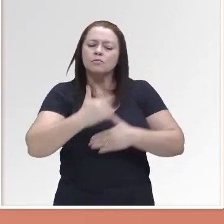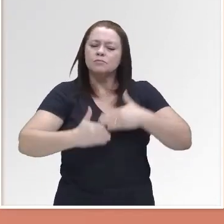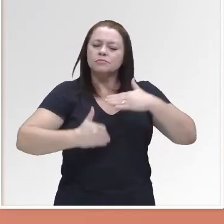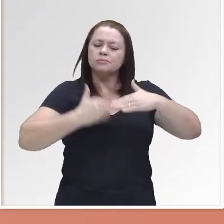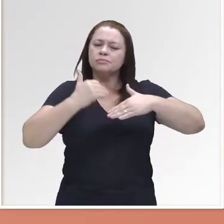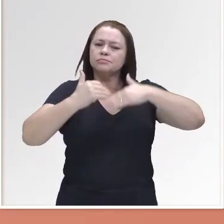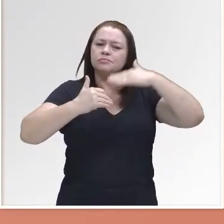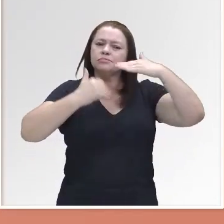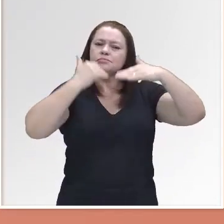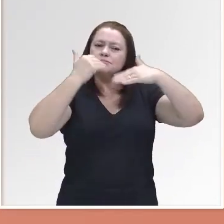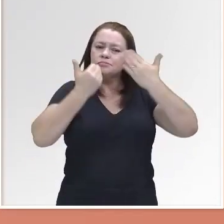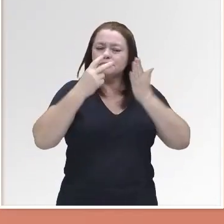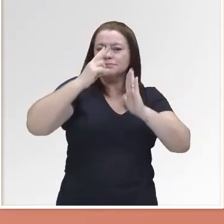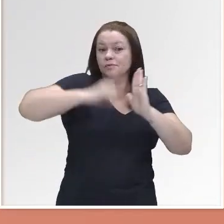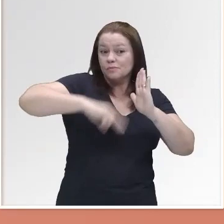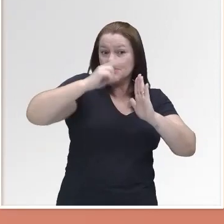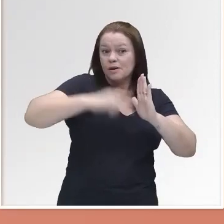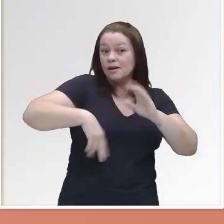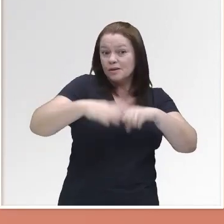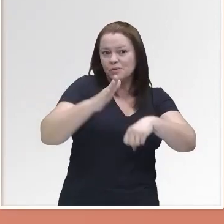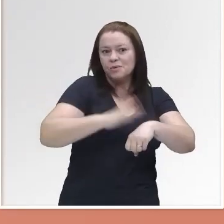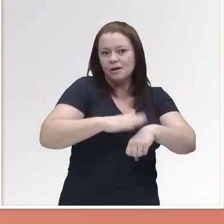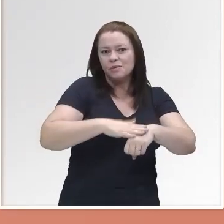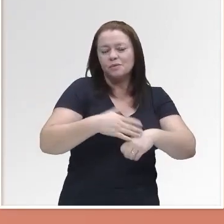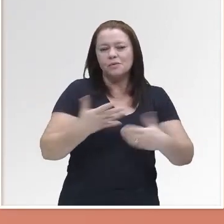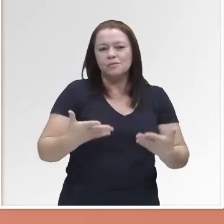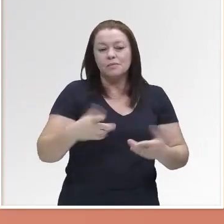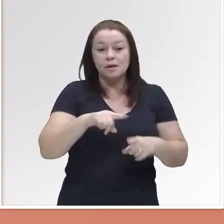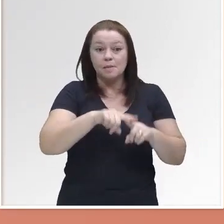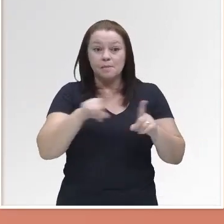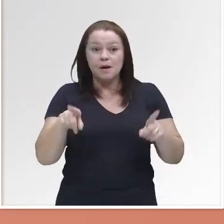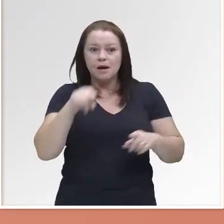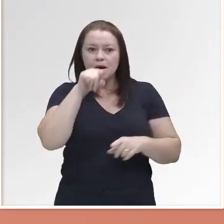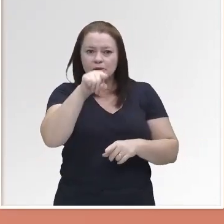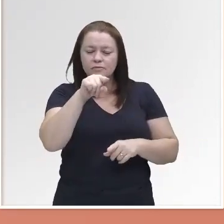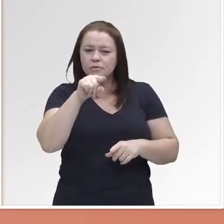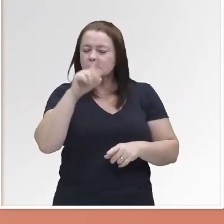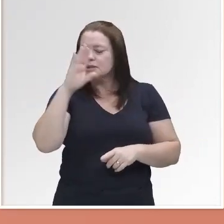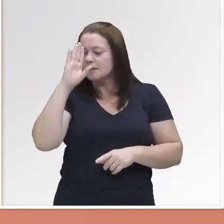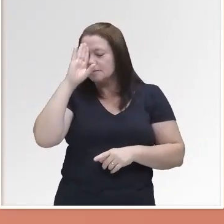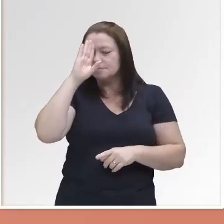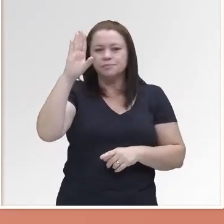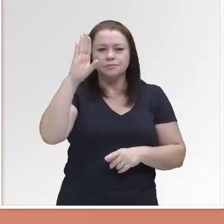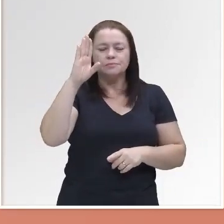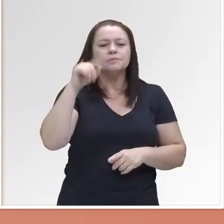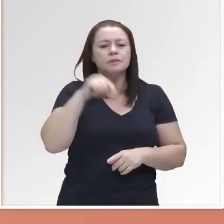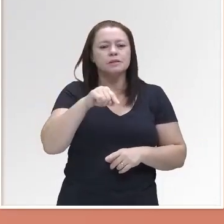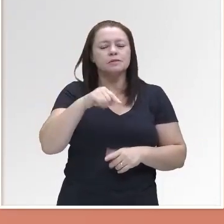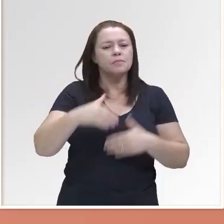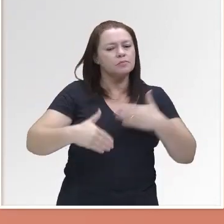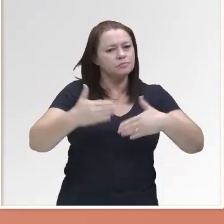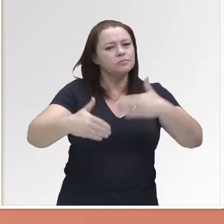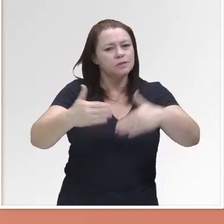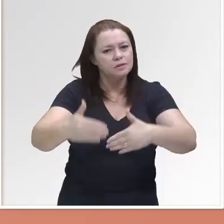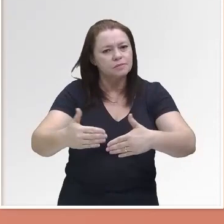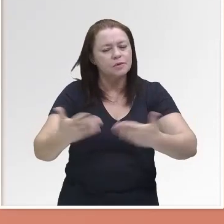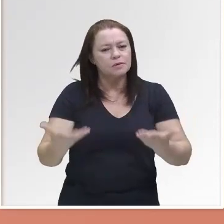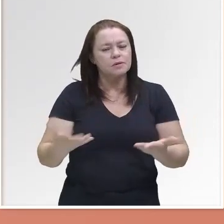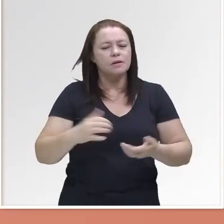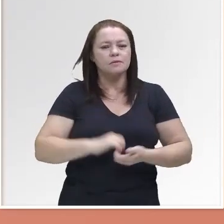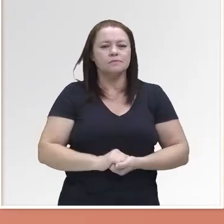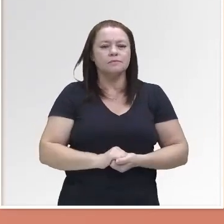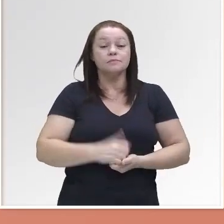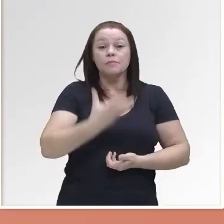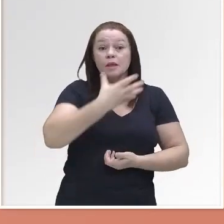adquira essa leitura. Mas você é e sempre será fundamental nesse processo. Não esqueça